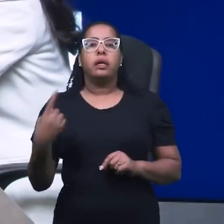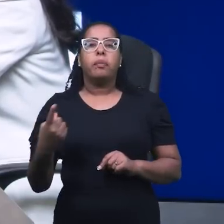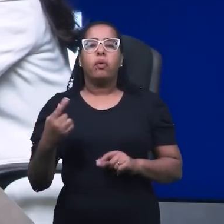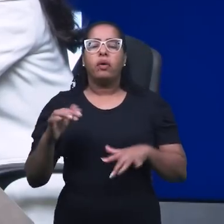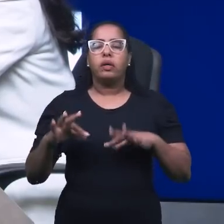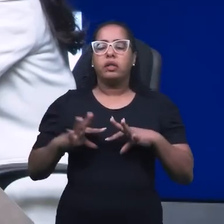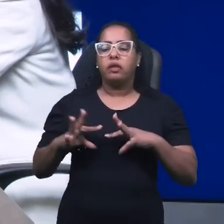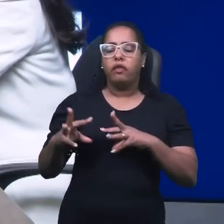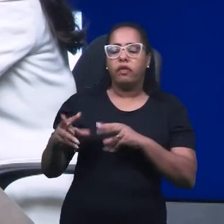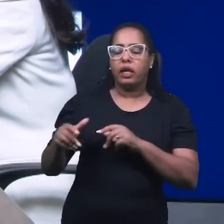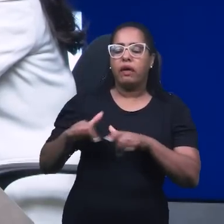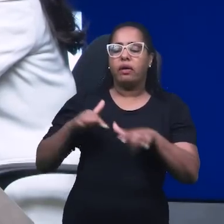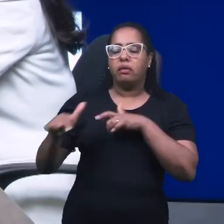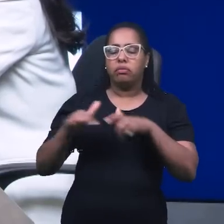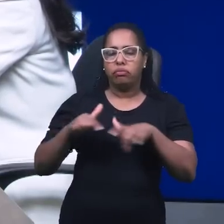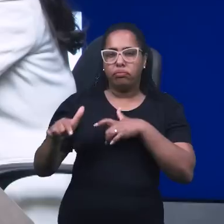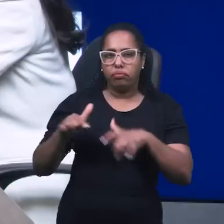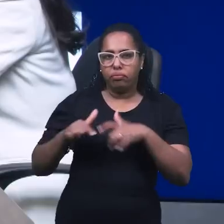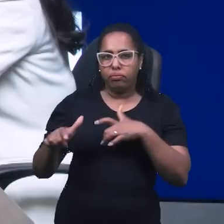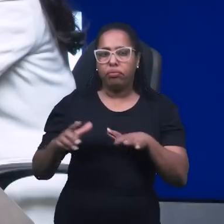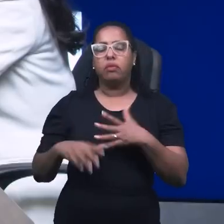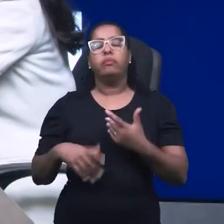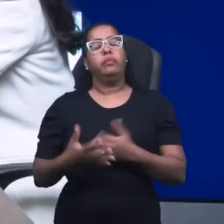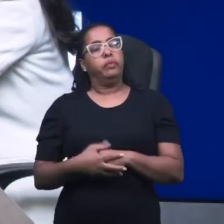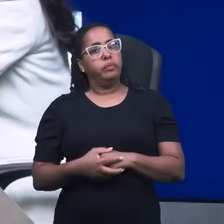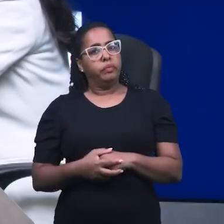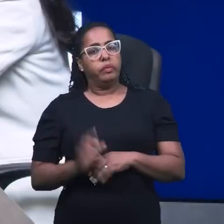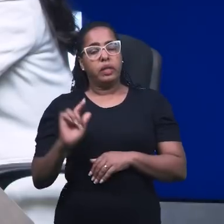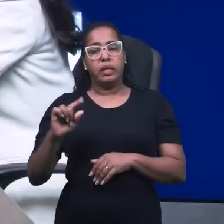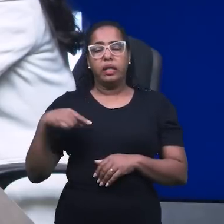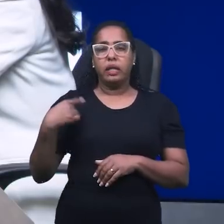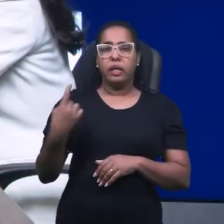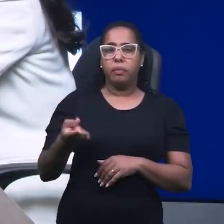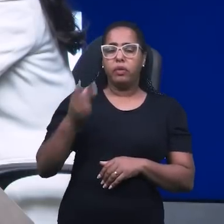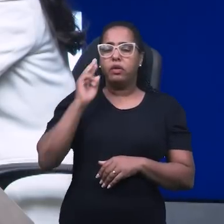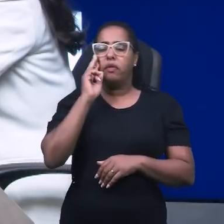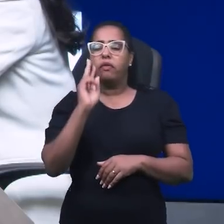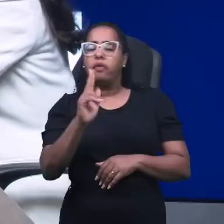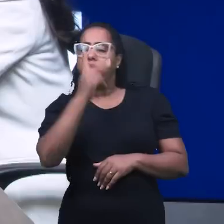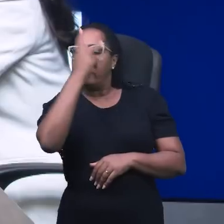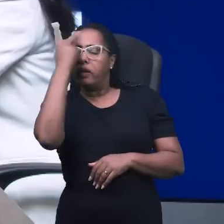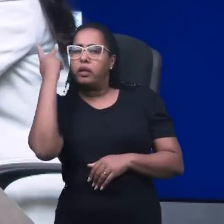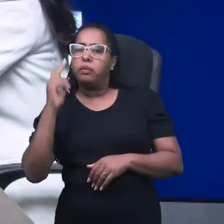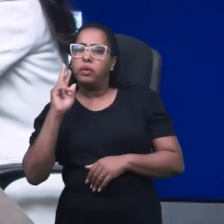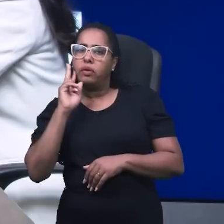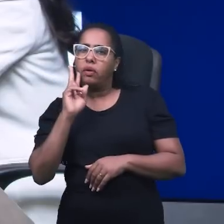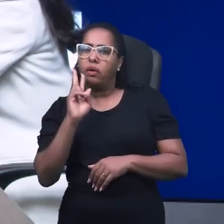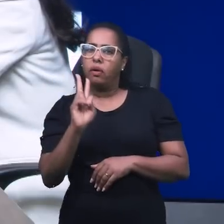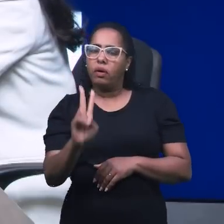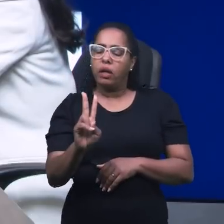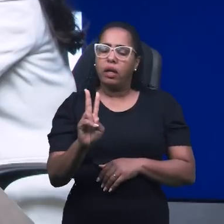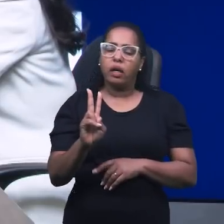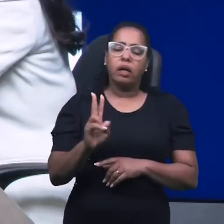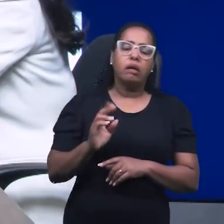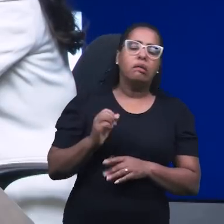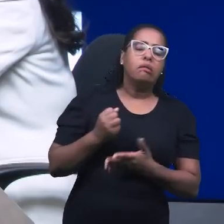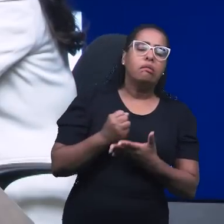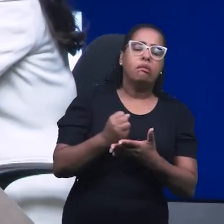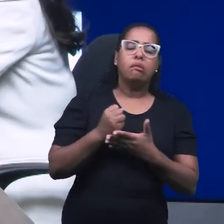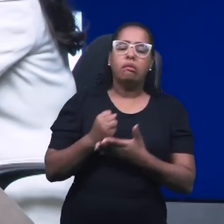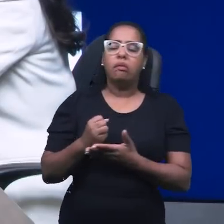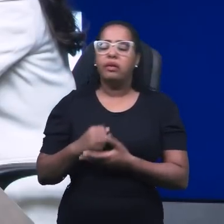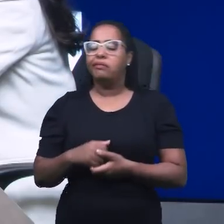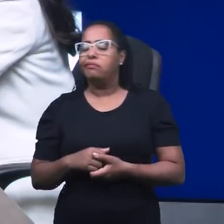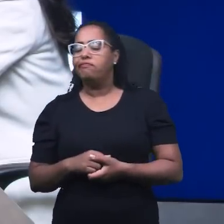todo lá no prédio da Justiça do Trabalho. E aí, com isso, eu vi os servidores lá, né? Como eu era muito bem atendida lá,